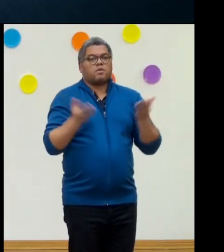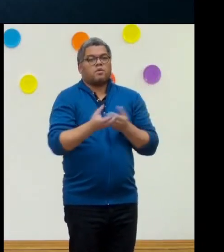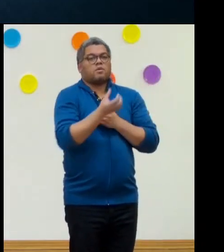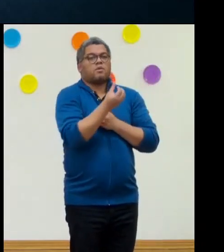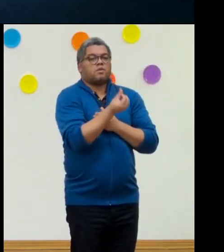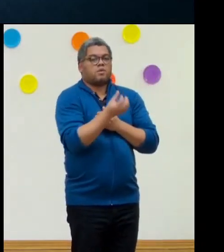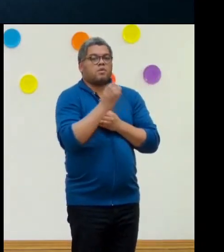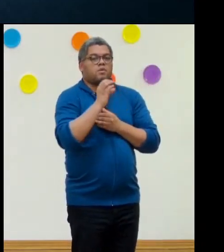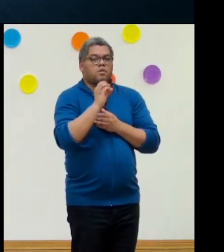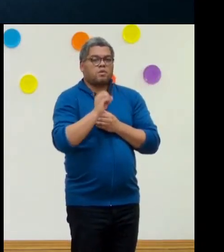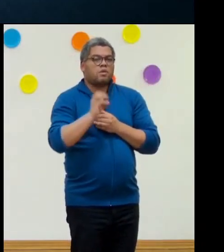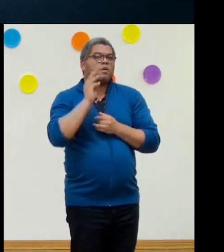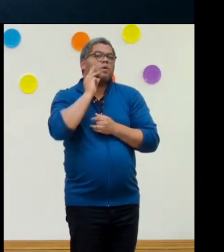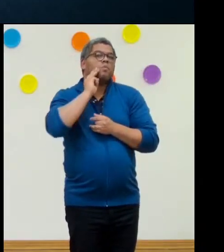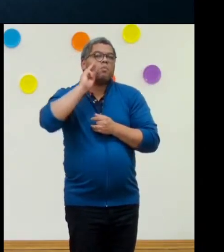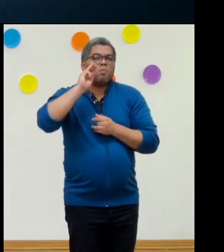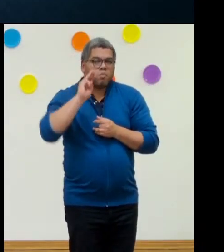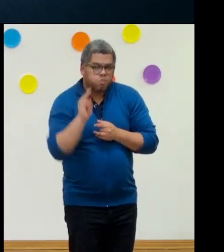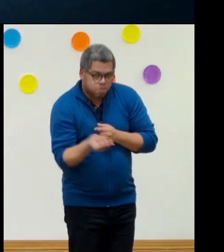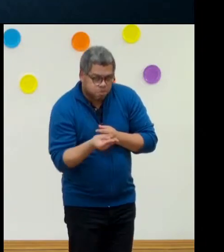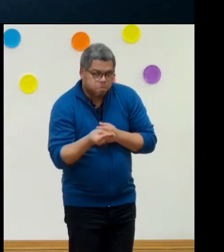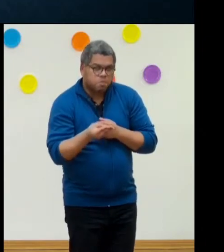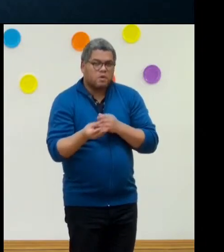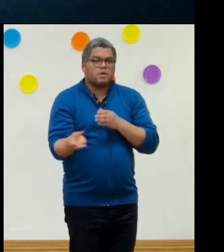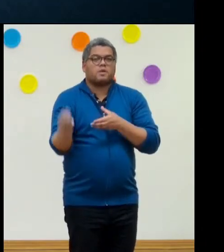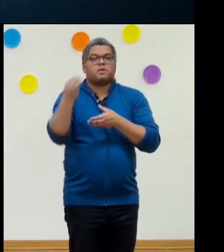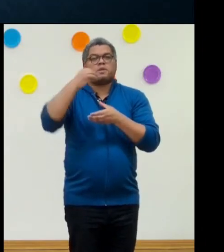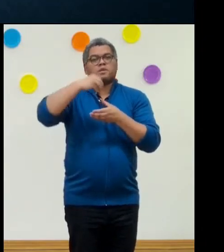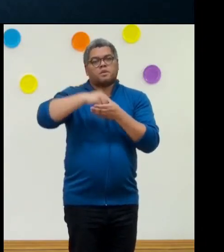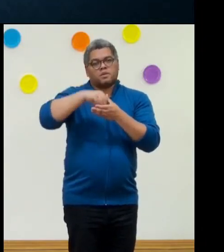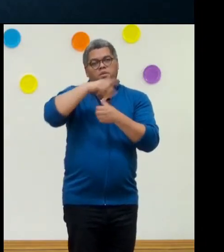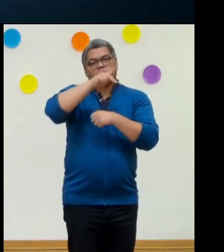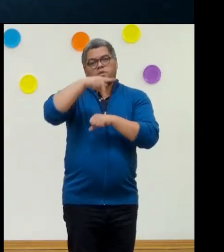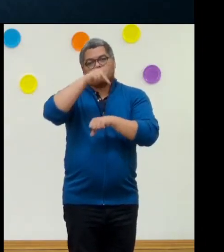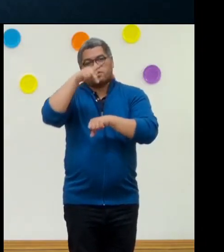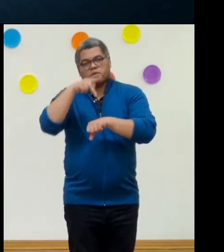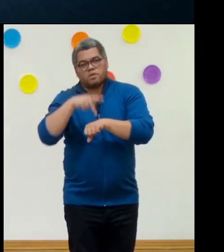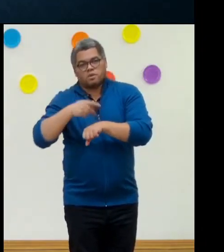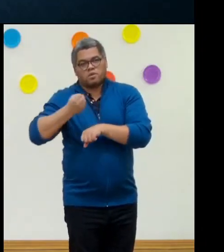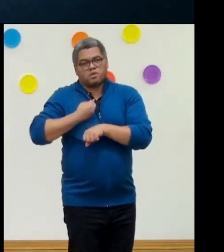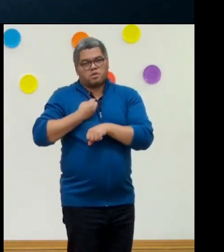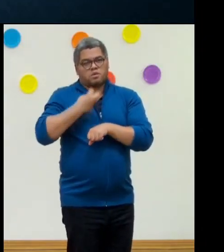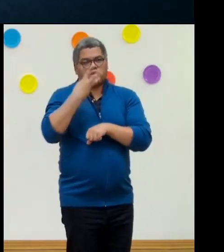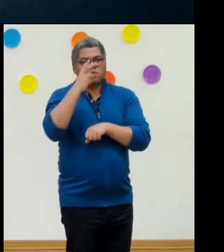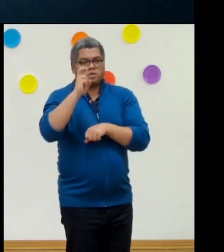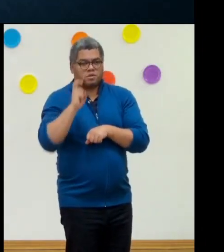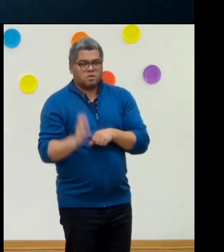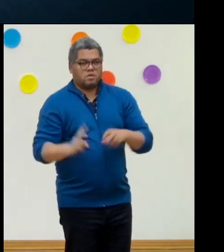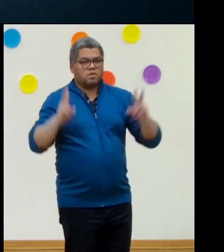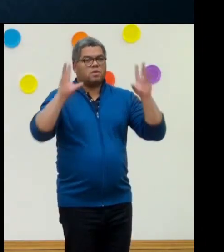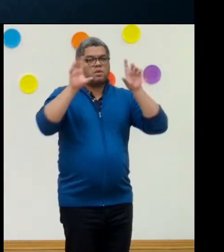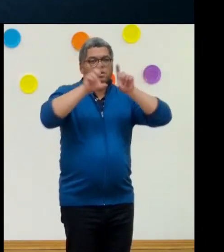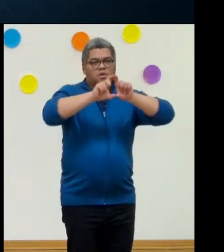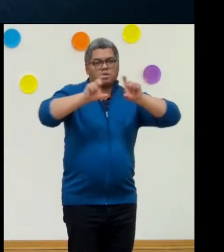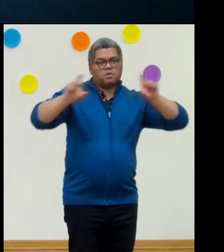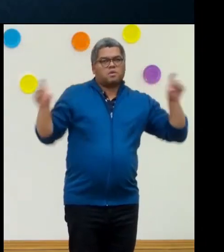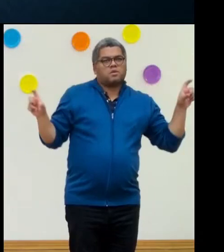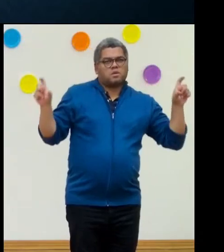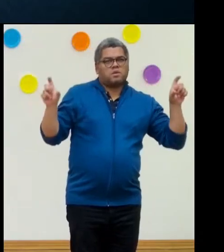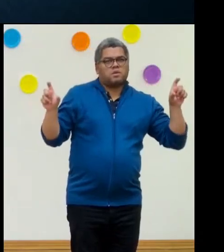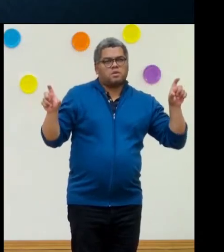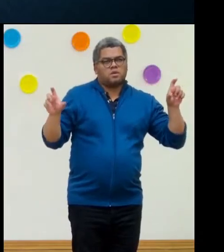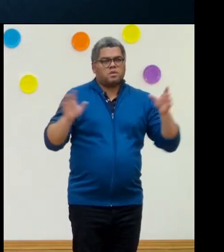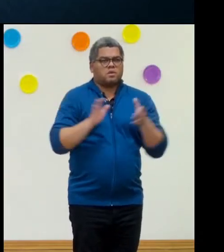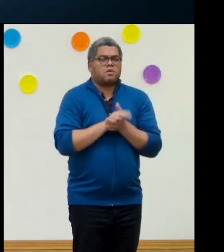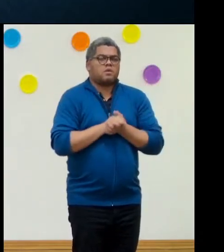em 53 países. O slogan desse aplicativo, dessa plataforma, Life is short,